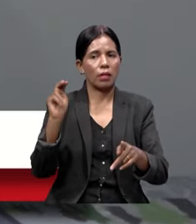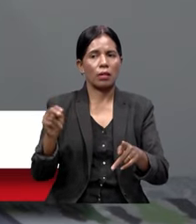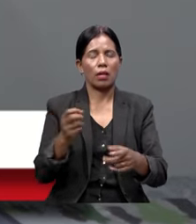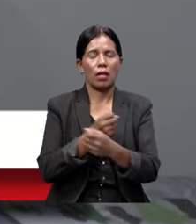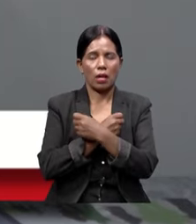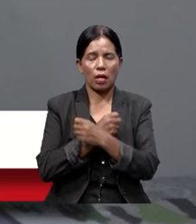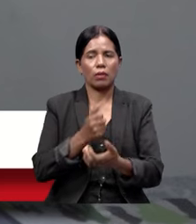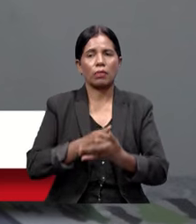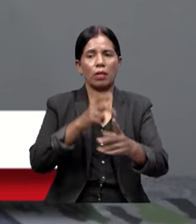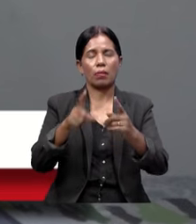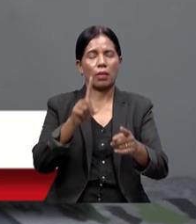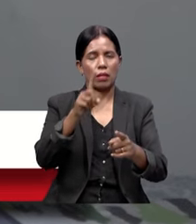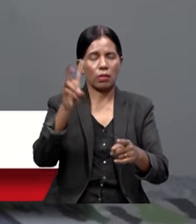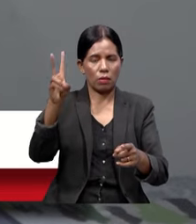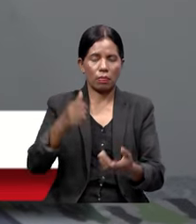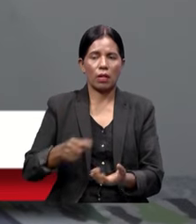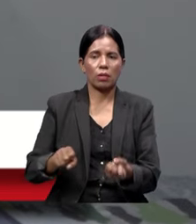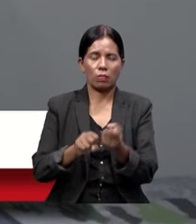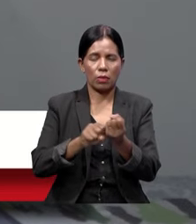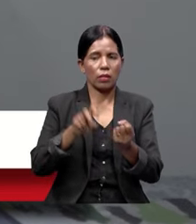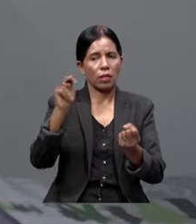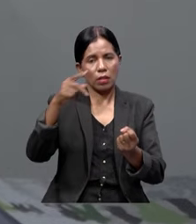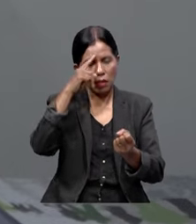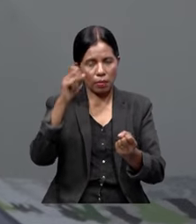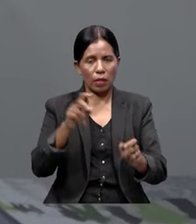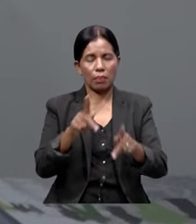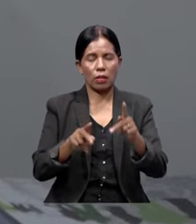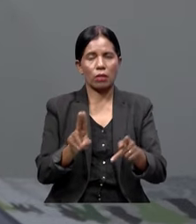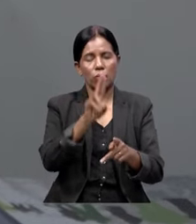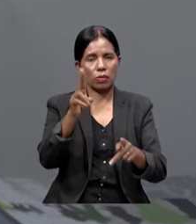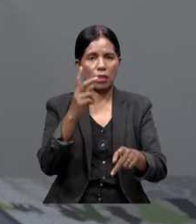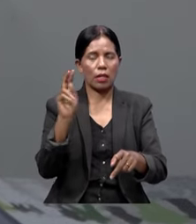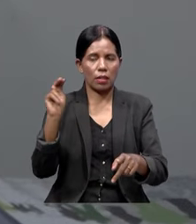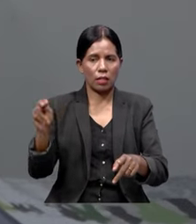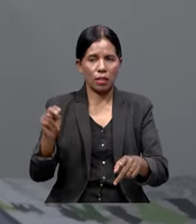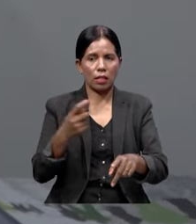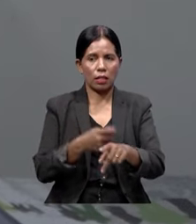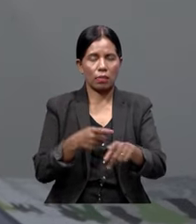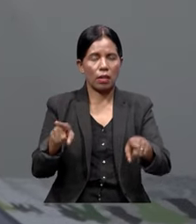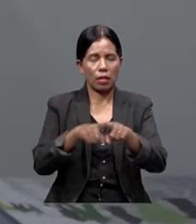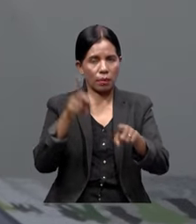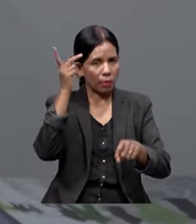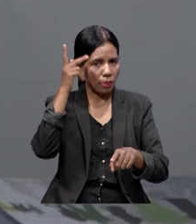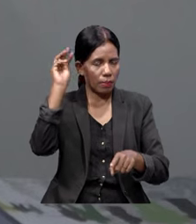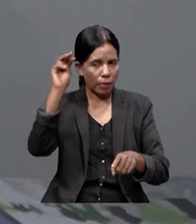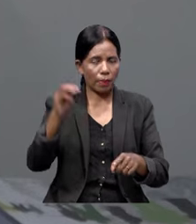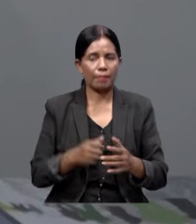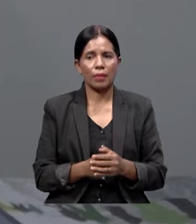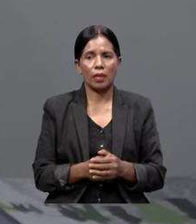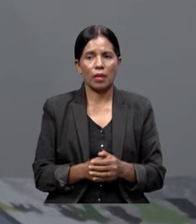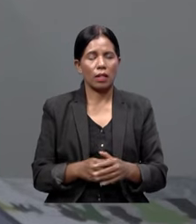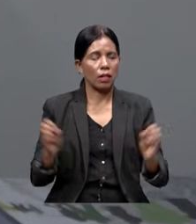ema ida rua nebe apoio nia. Tamba ema serne maya aproveita nia, ia situação nebe nia saian se primeiro ministro. Mas ia momento kan